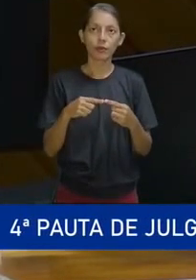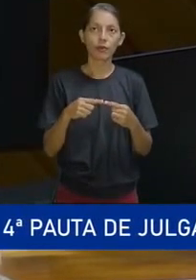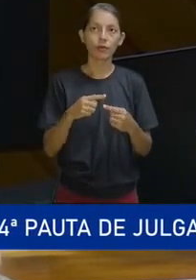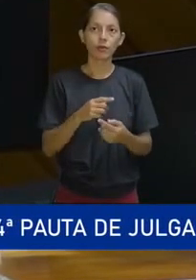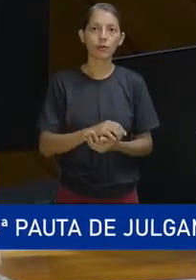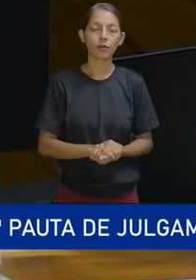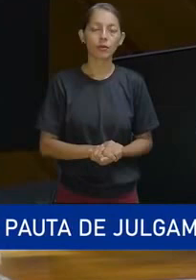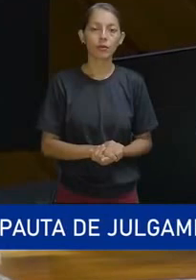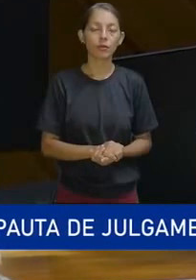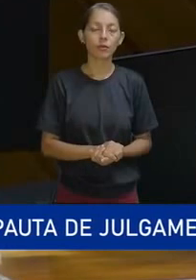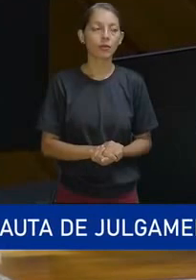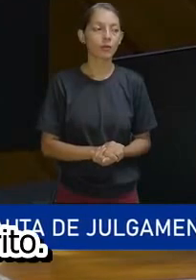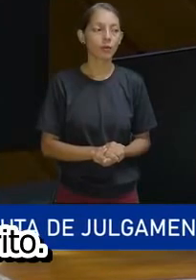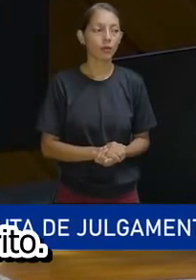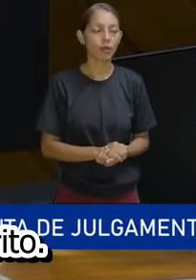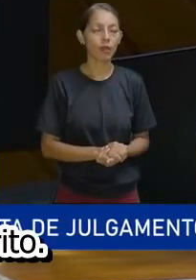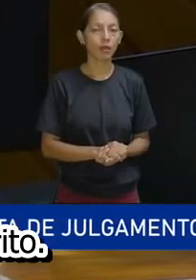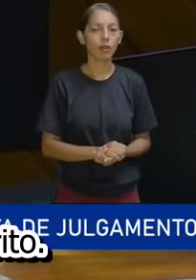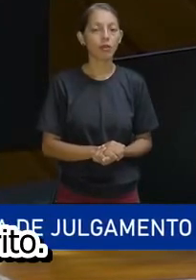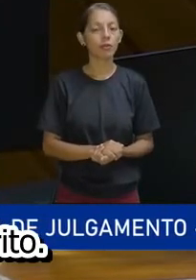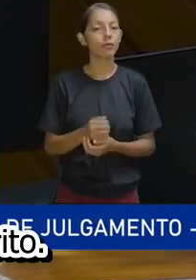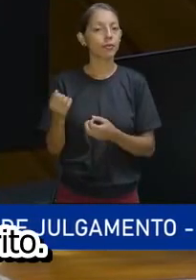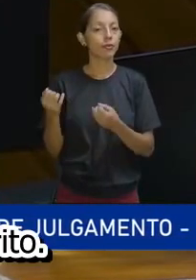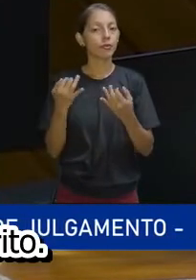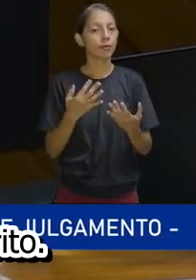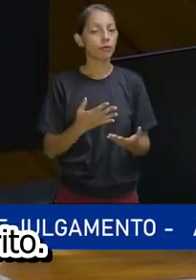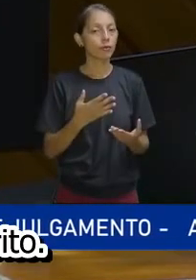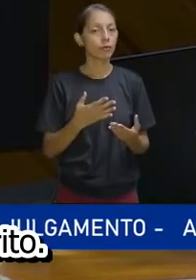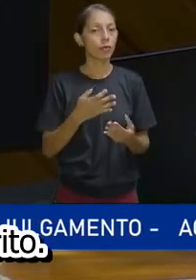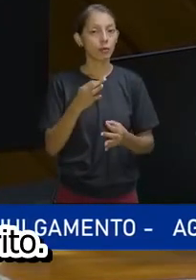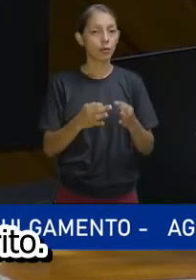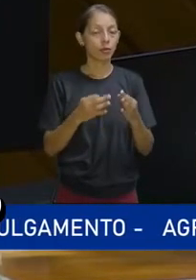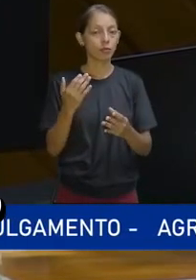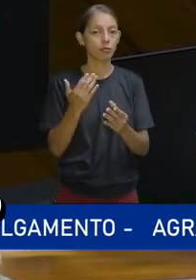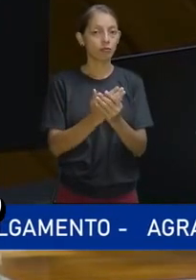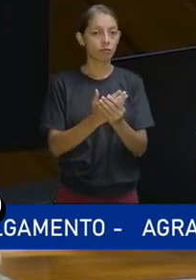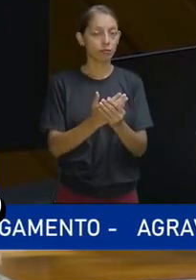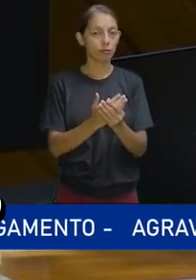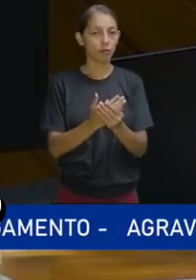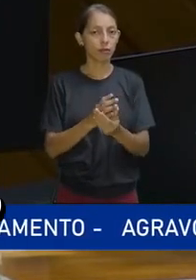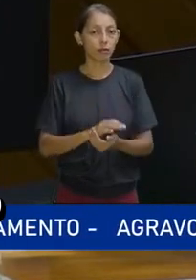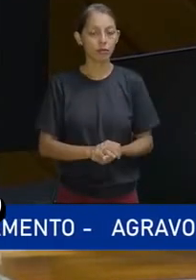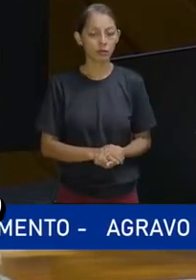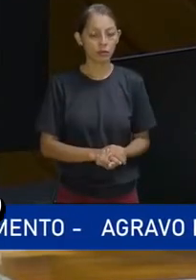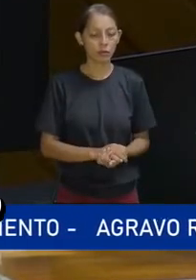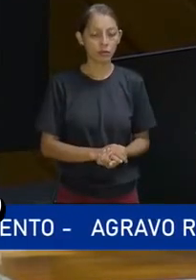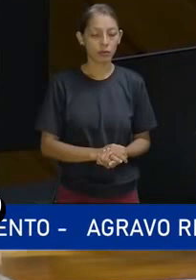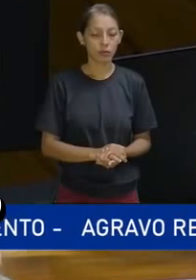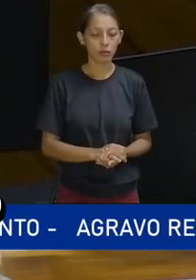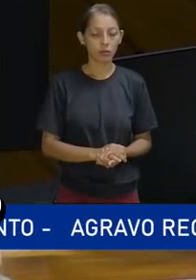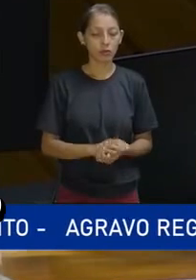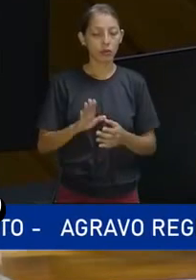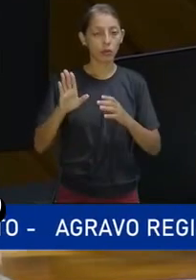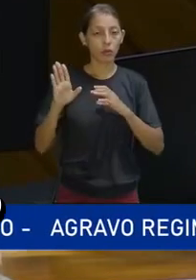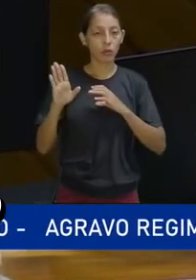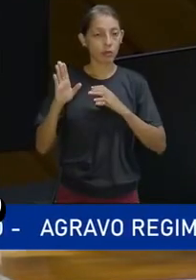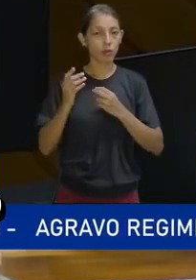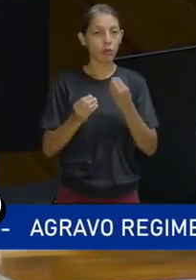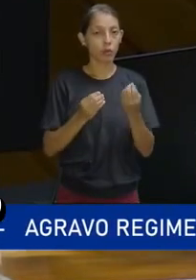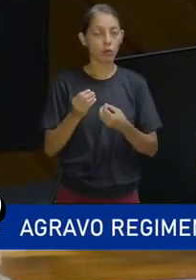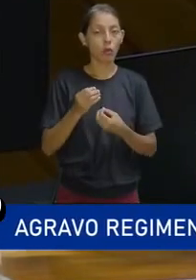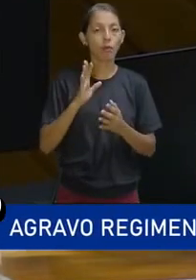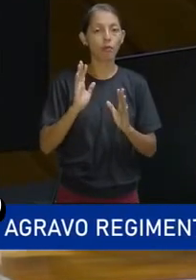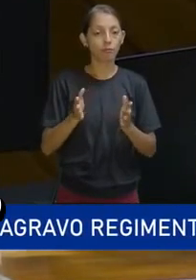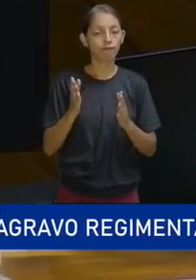06.06839 de 2022, e julgou extinto o processo sem resolução do mérito. O agravante ele foi condenado por este